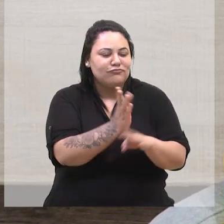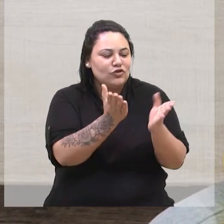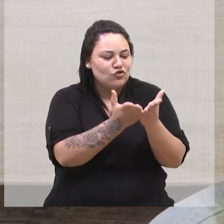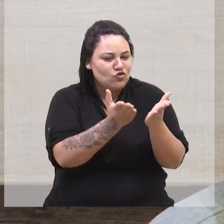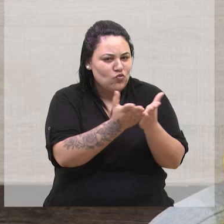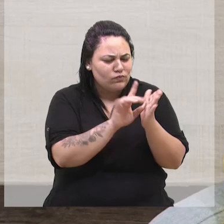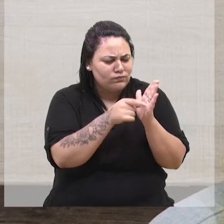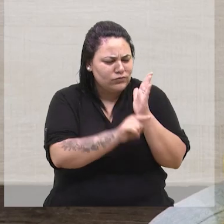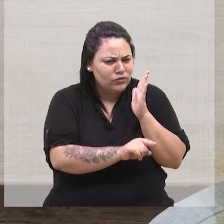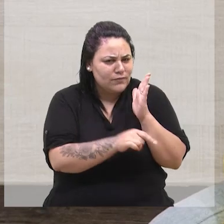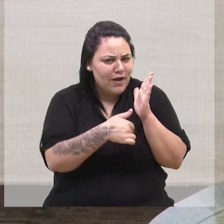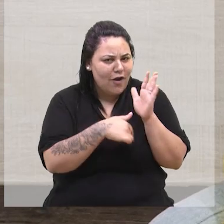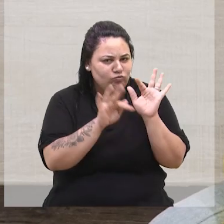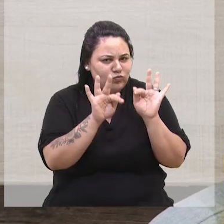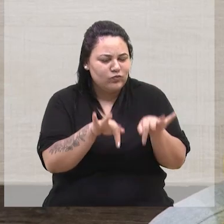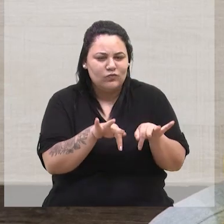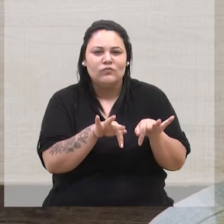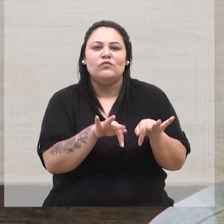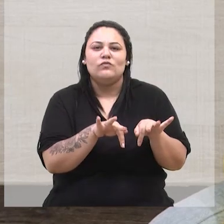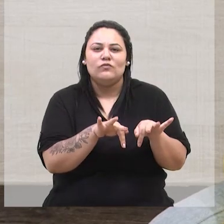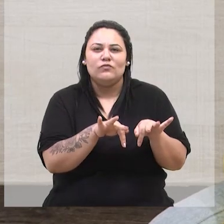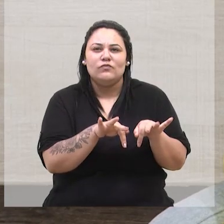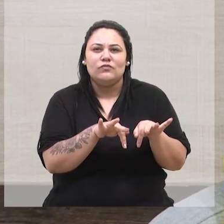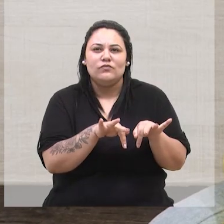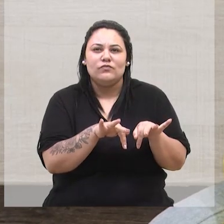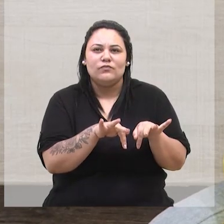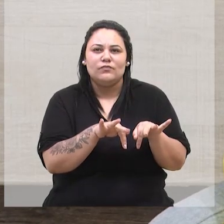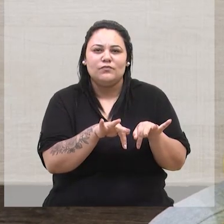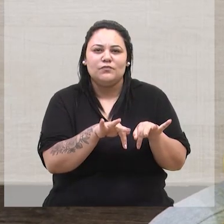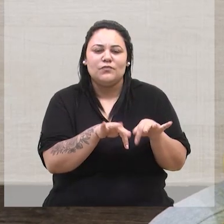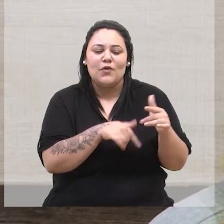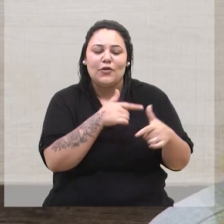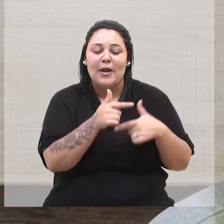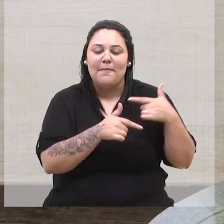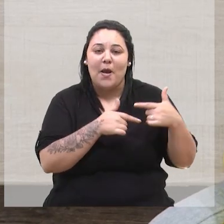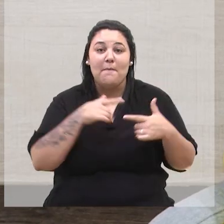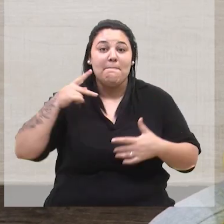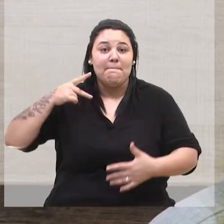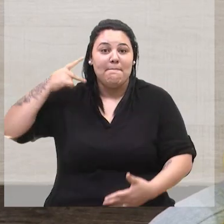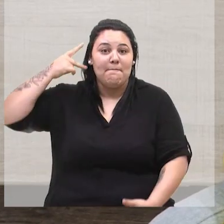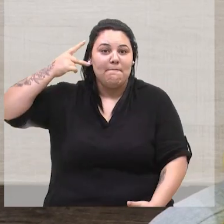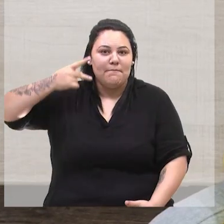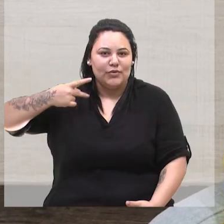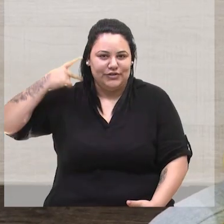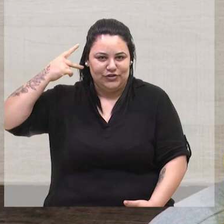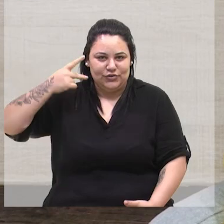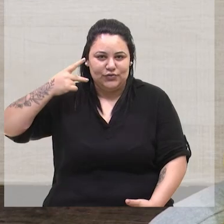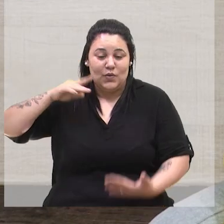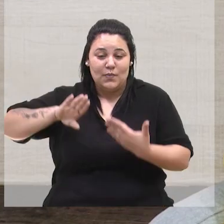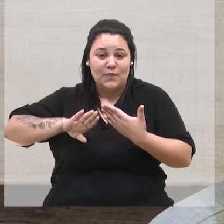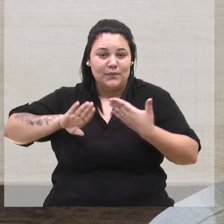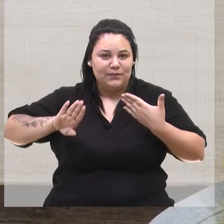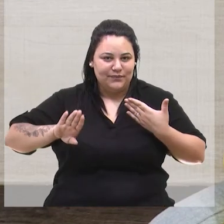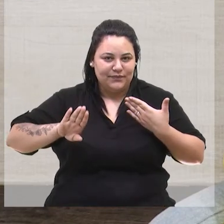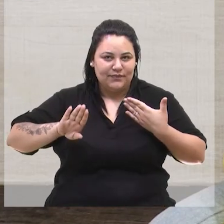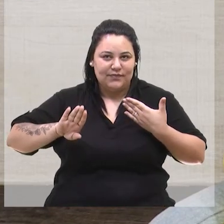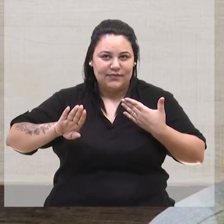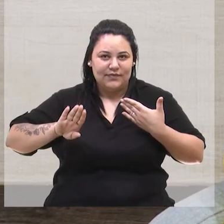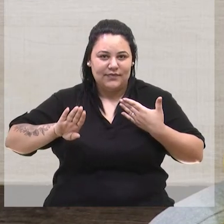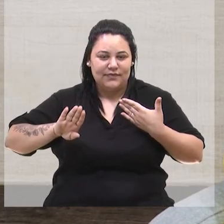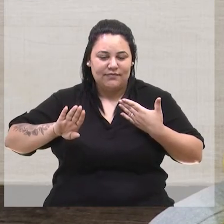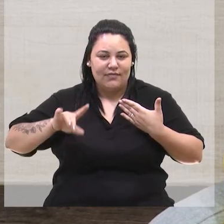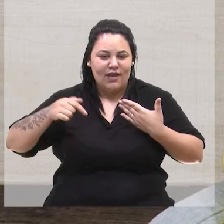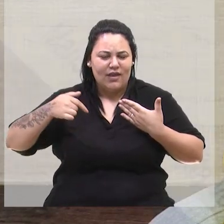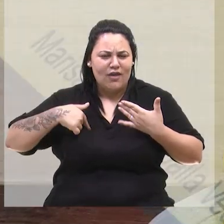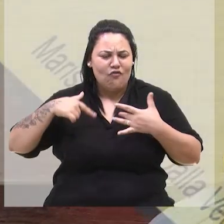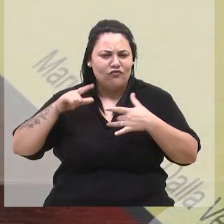Quando terminei a função eleitoral, eu acabei me dando uma